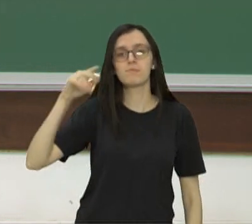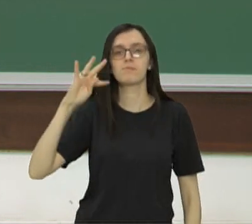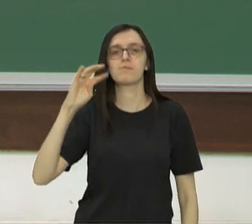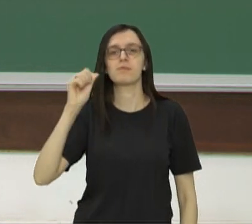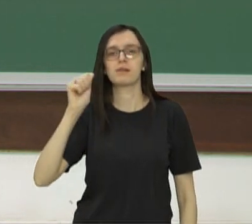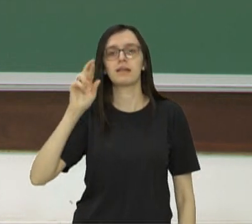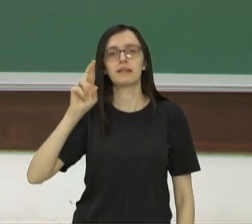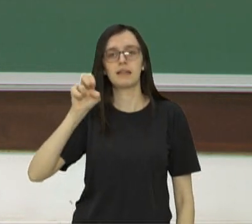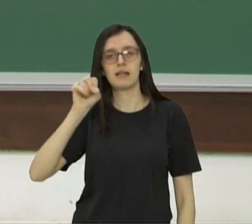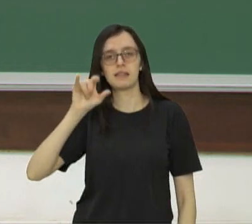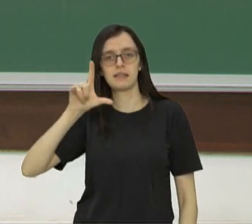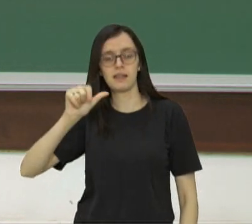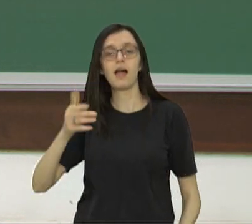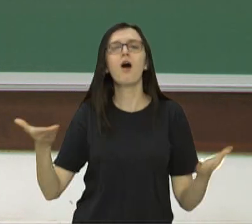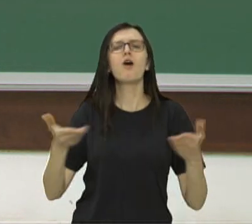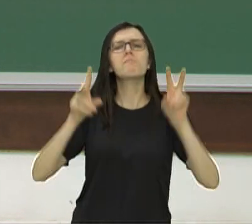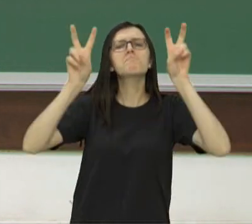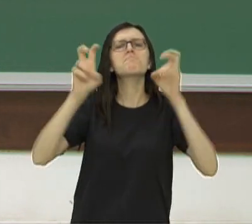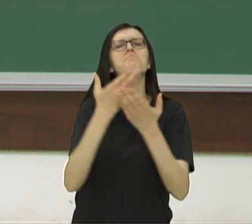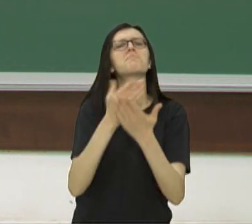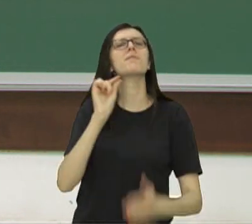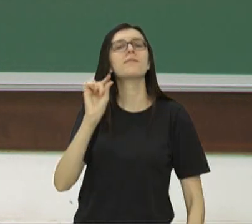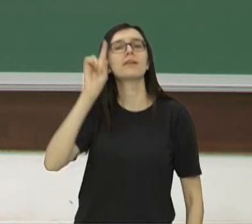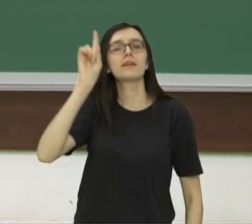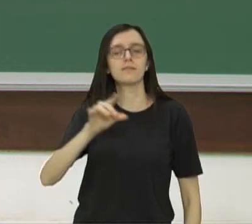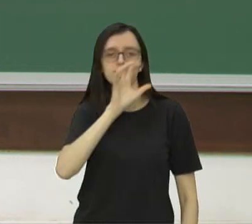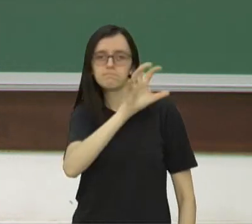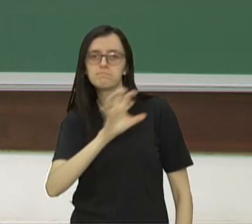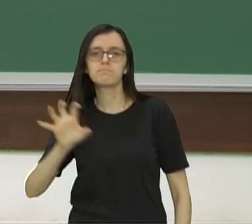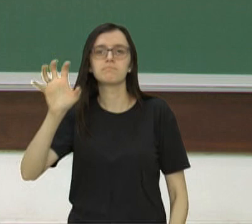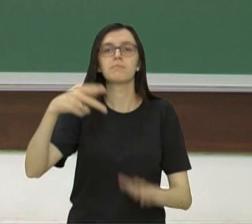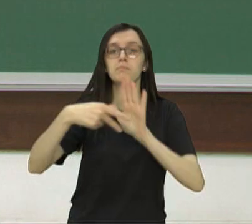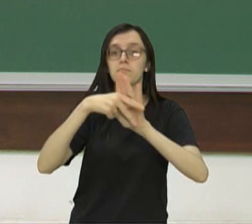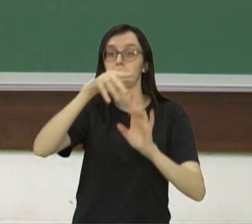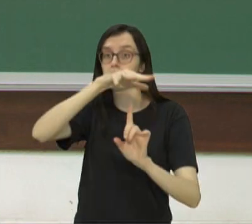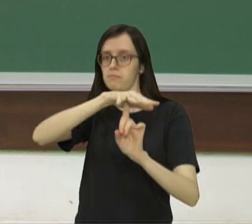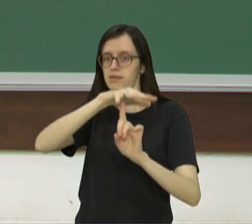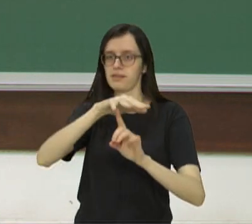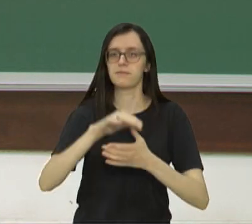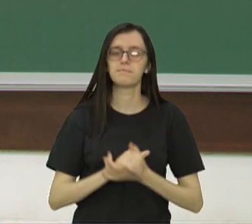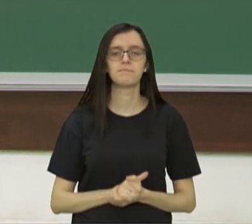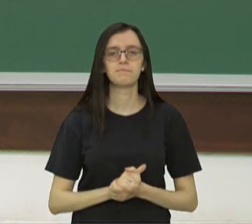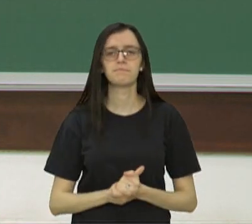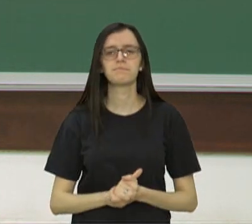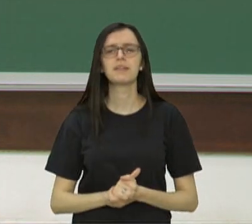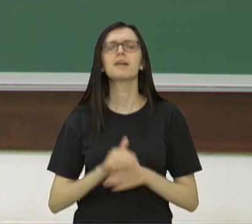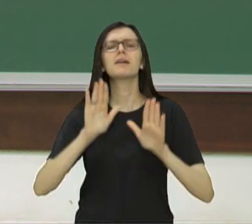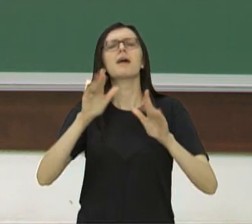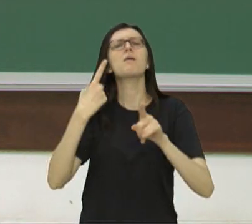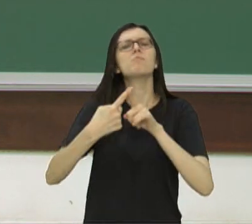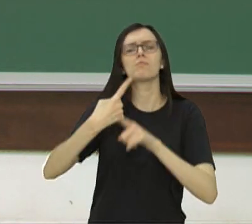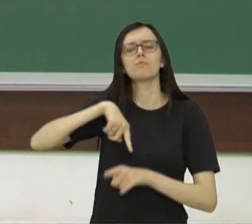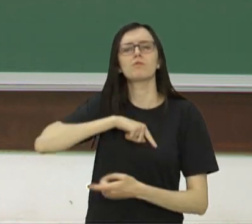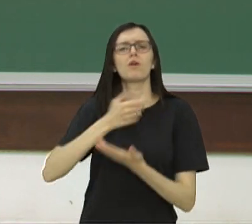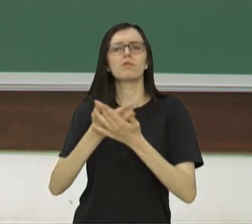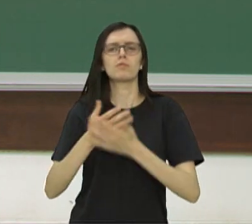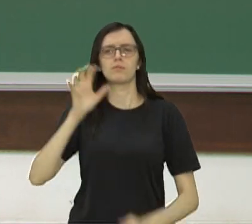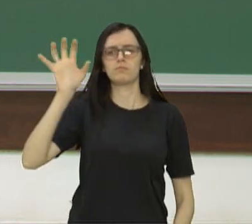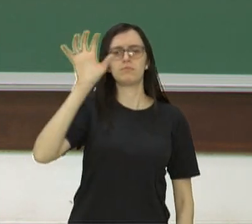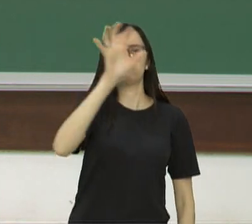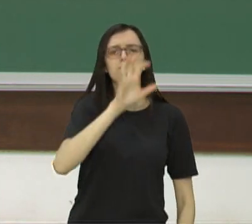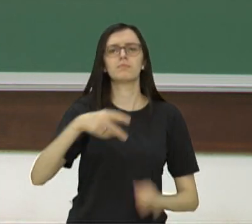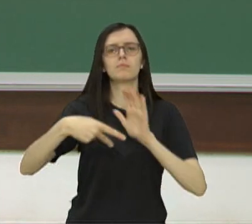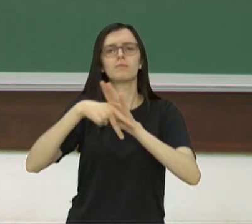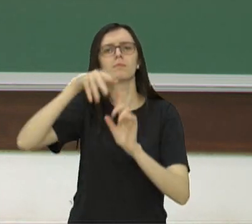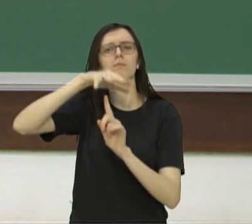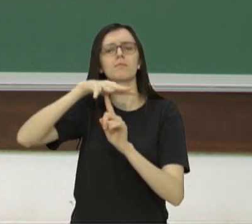Társila Dominoni e hoje o tema da aula é Regionalização do Paraná. Então, por que nós vamos estudar a regionalização do